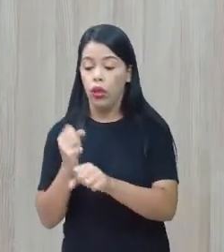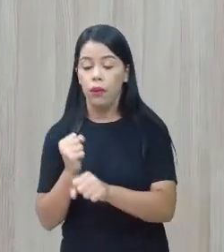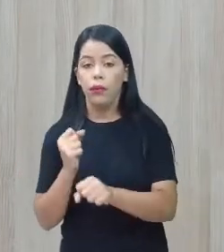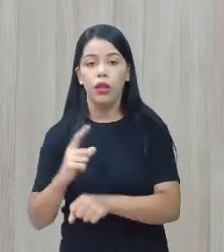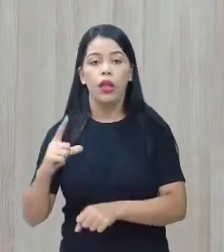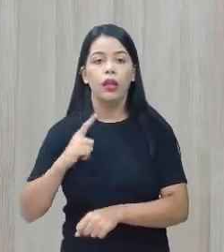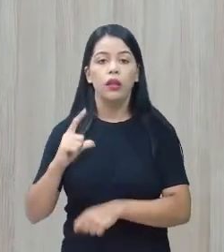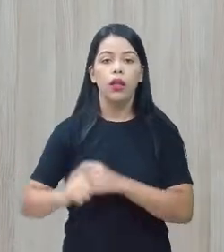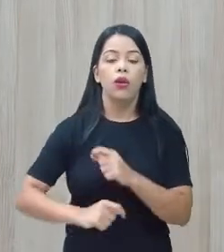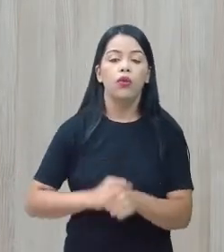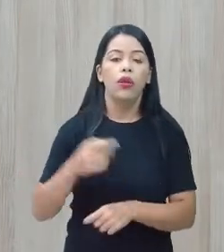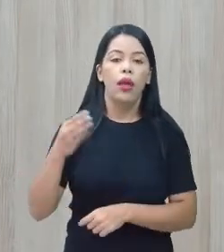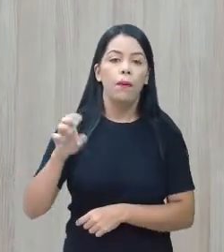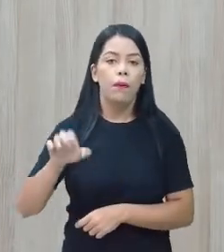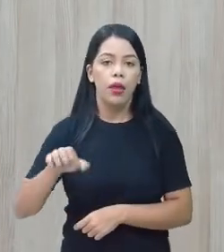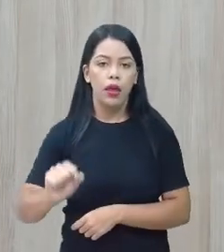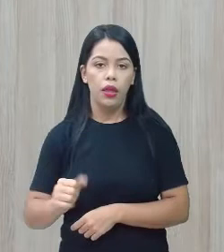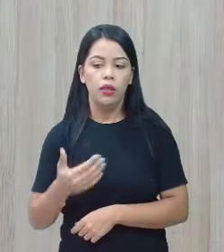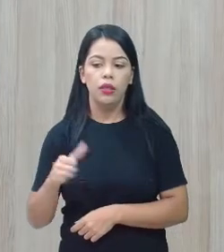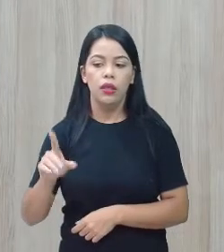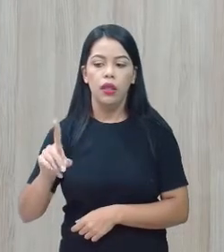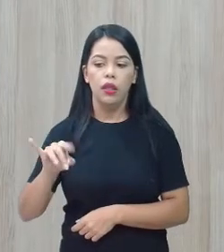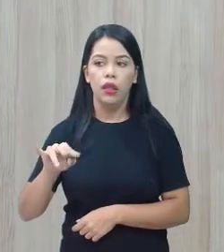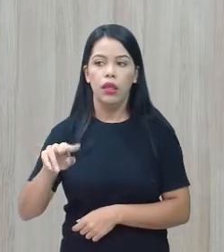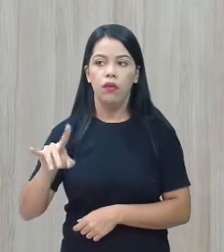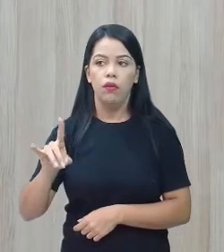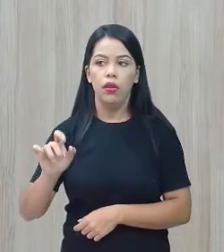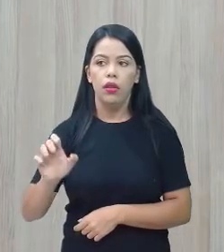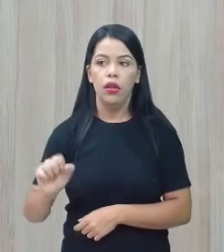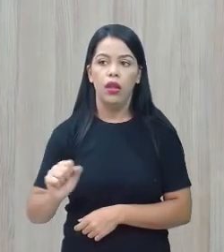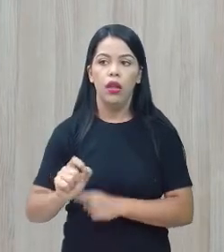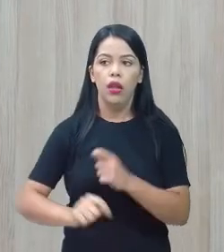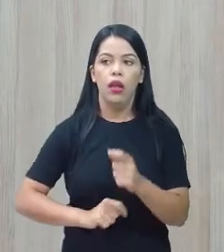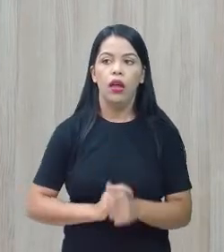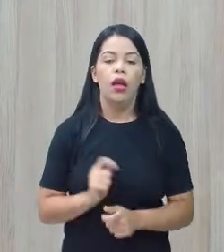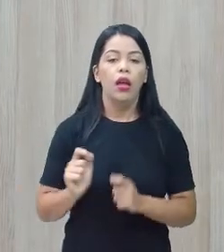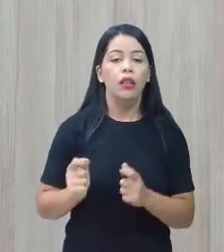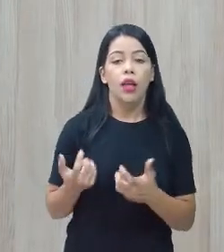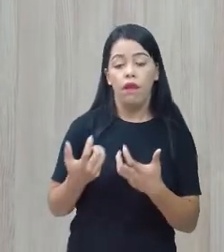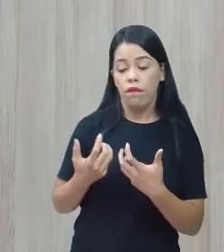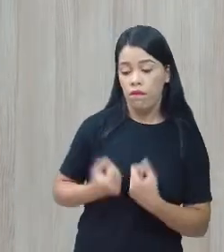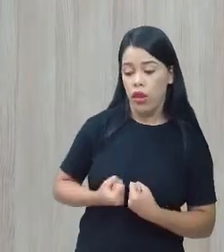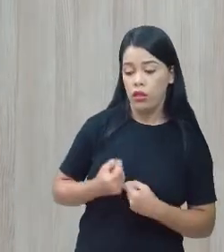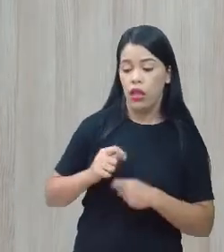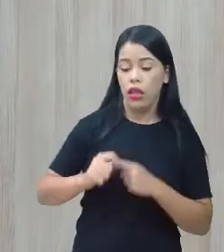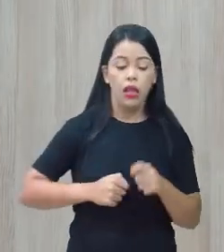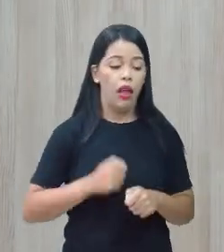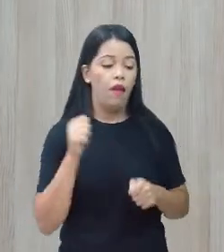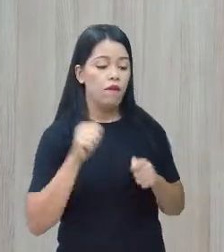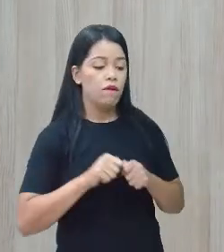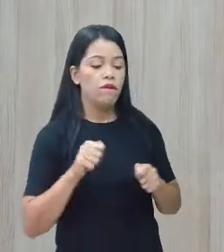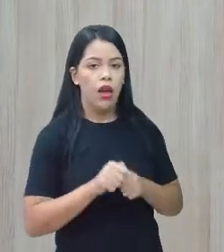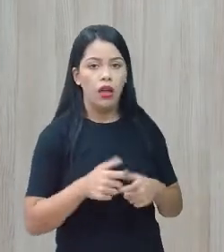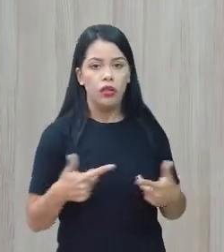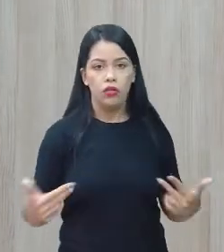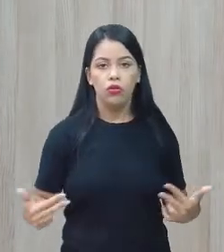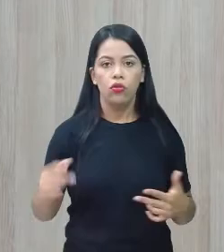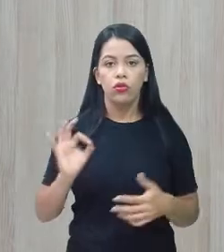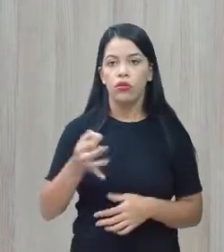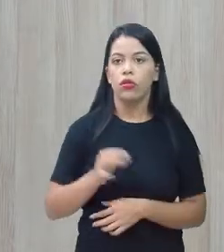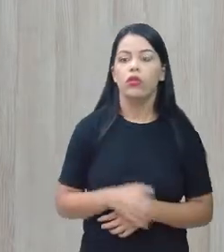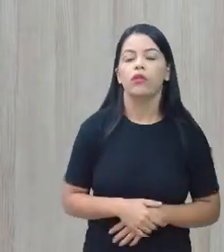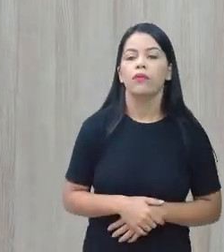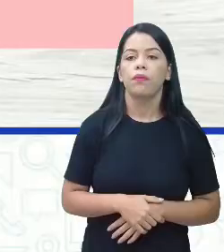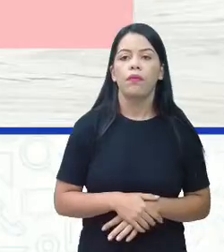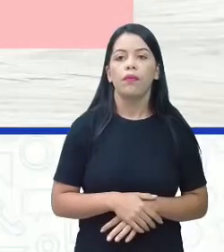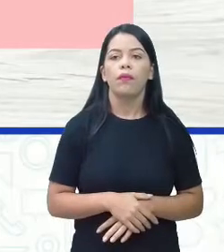bens e dívidas. Se eu penso linguisticamente, ativo, passivo, quem faz e quem recebe a ação. As variações estilísticas, por